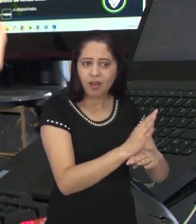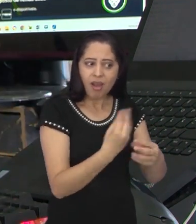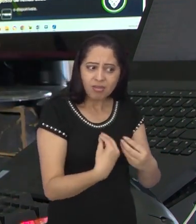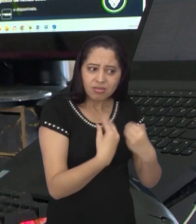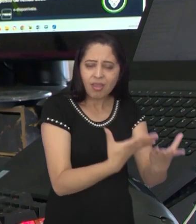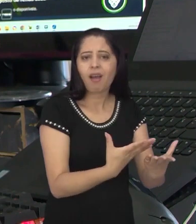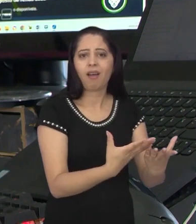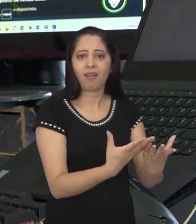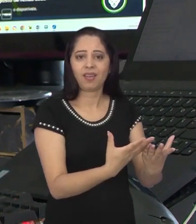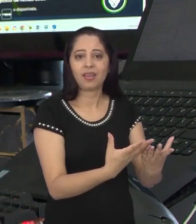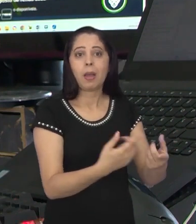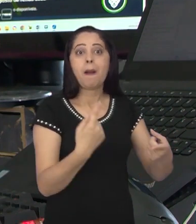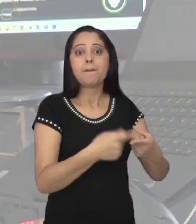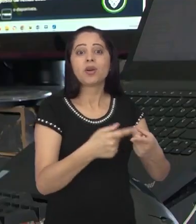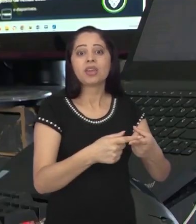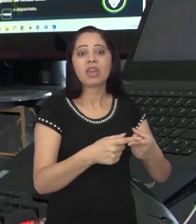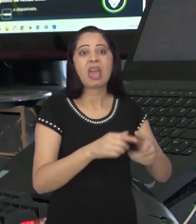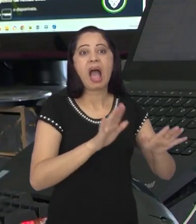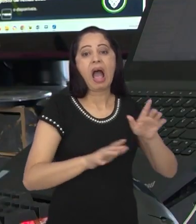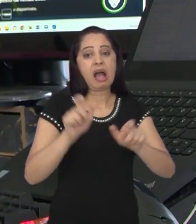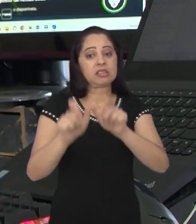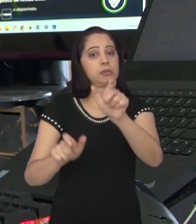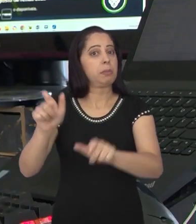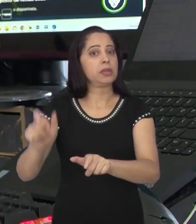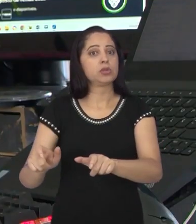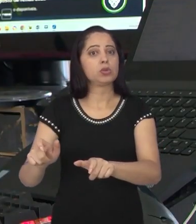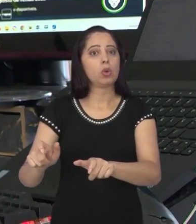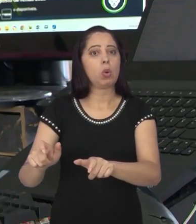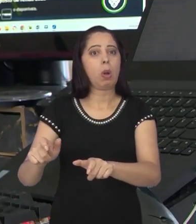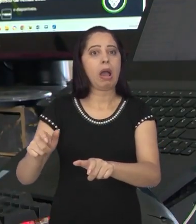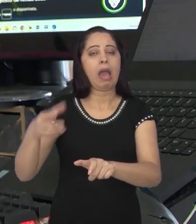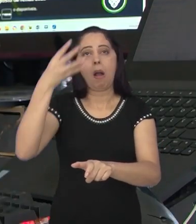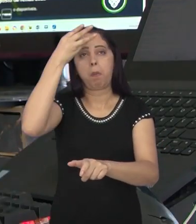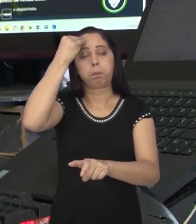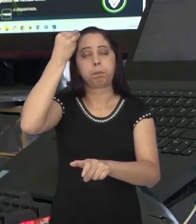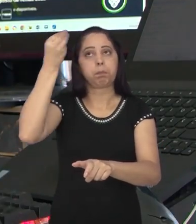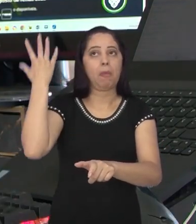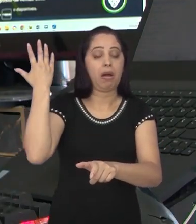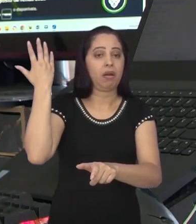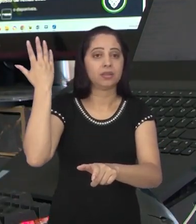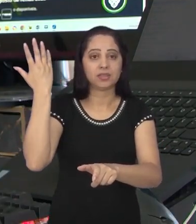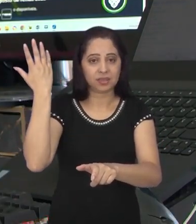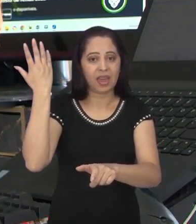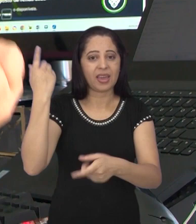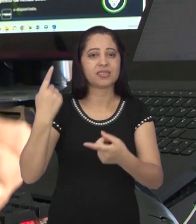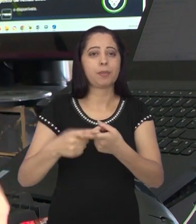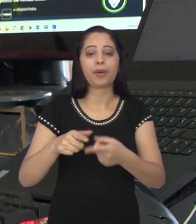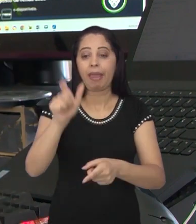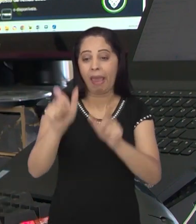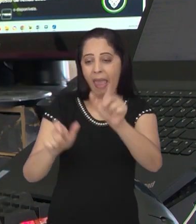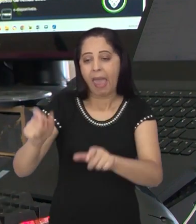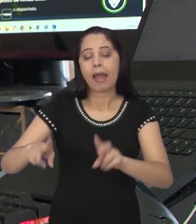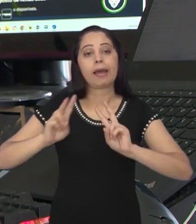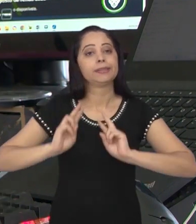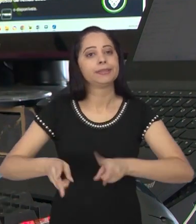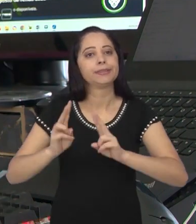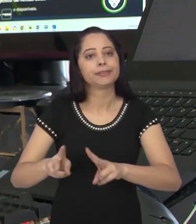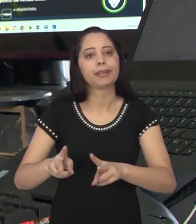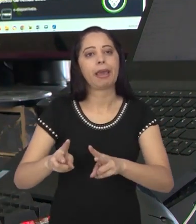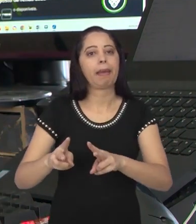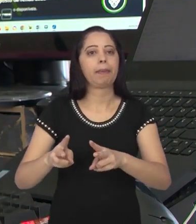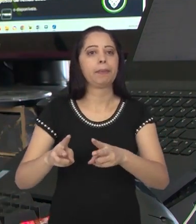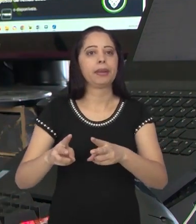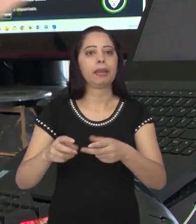imposto, vamos doar aqui para dentro do município. Porque a pessoa não consegue, às vezes, lembrar, porque ela tem que lembrar, às vezes, do livro caixa